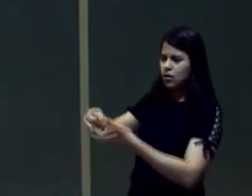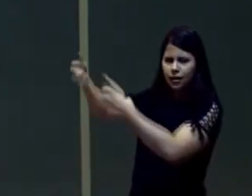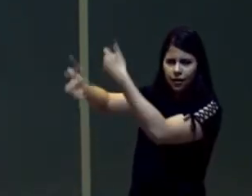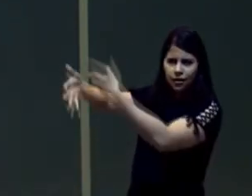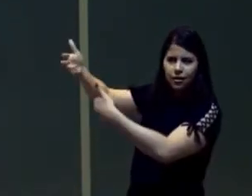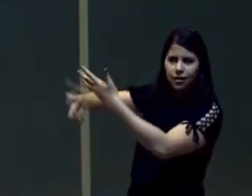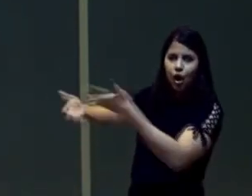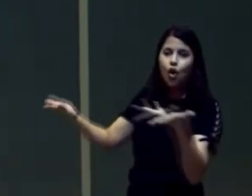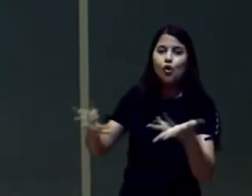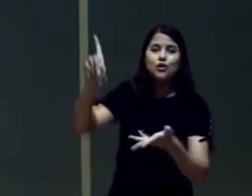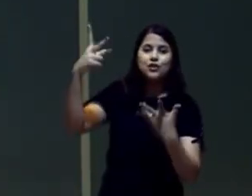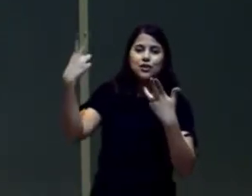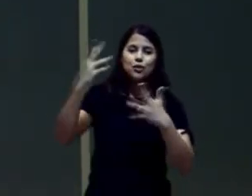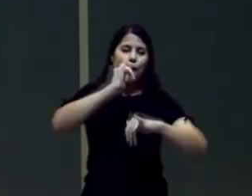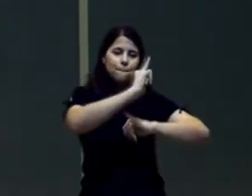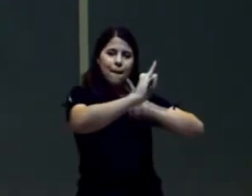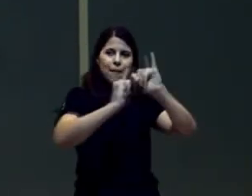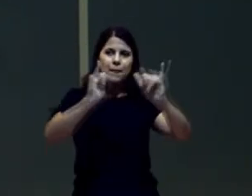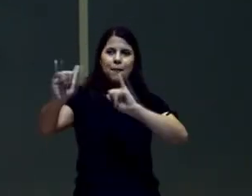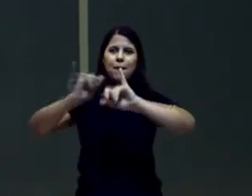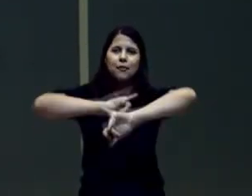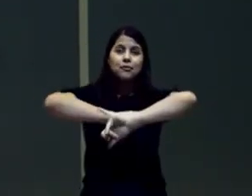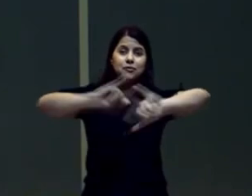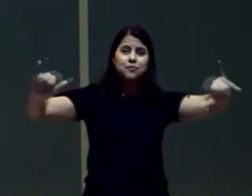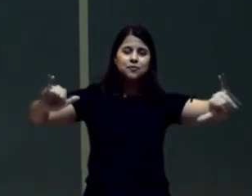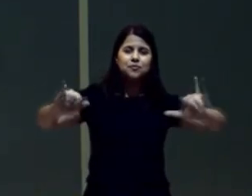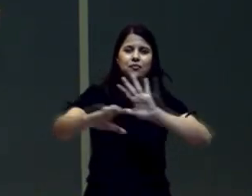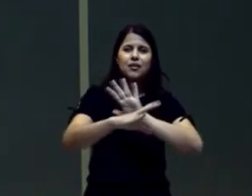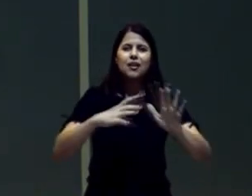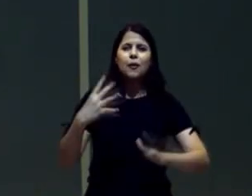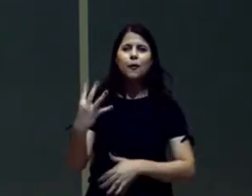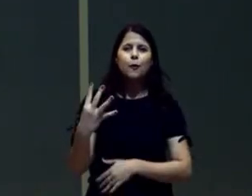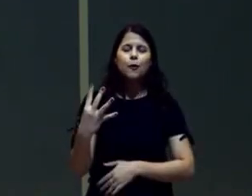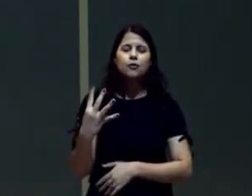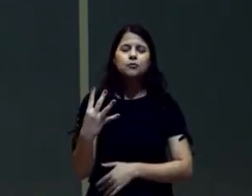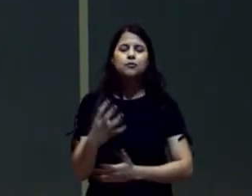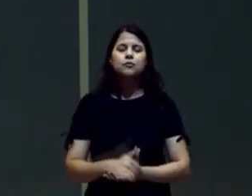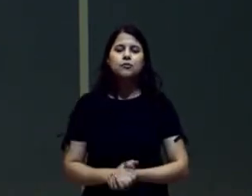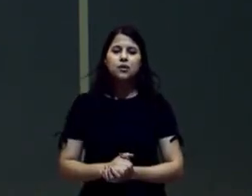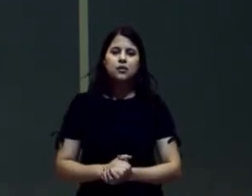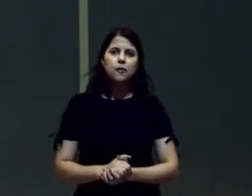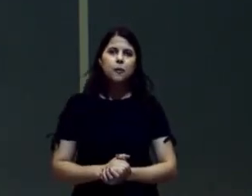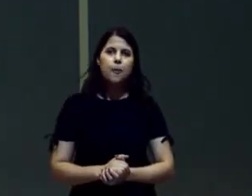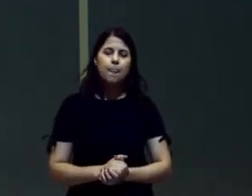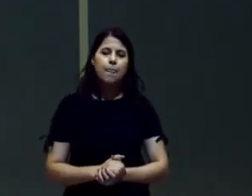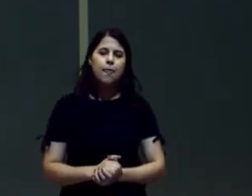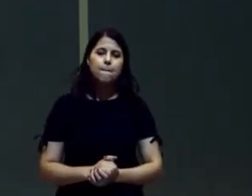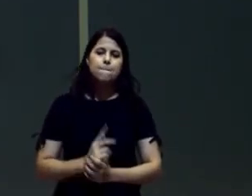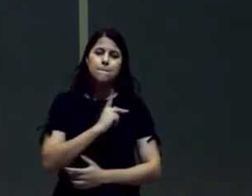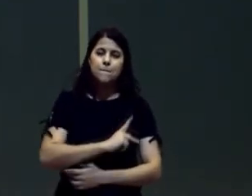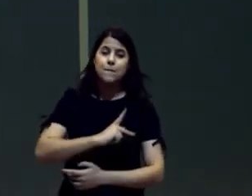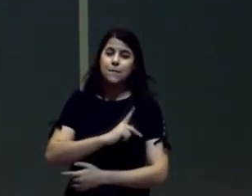conosco nesta noite, dizendo para nós, capítulo 4 daquela segunda carta, últimas palavras de